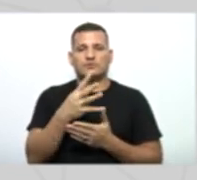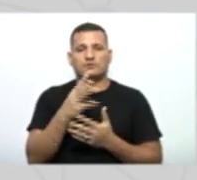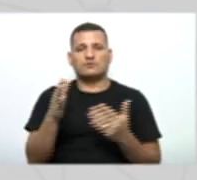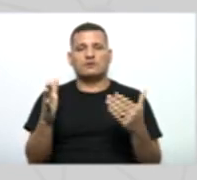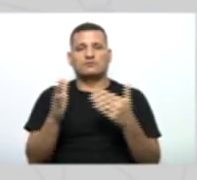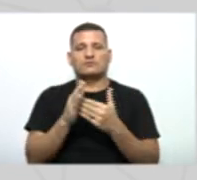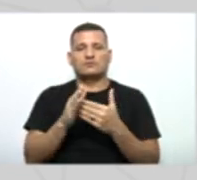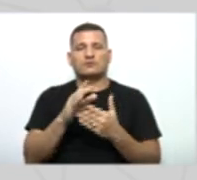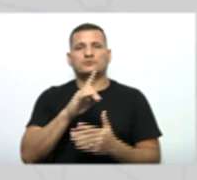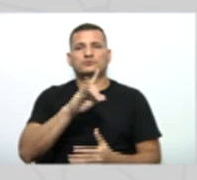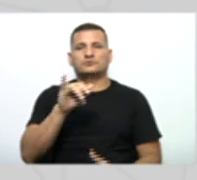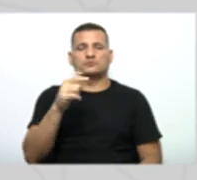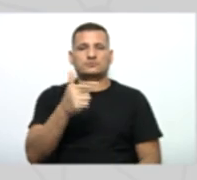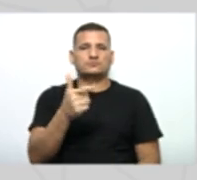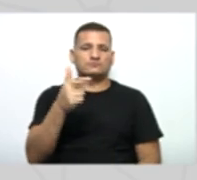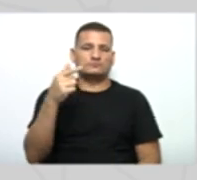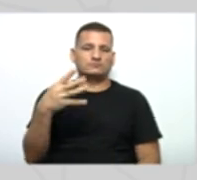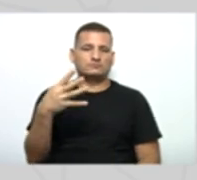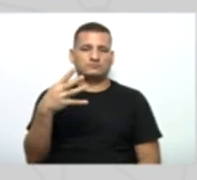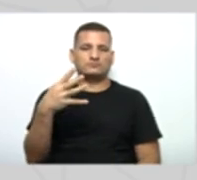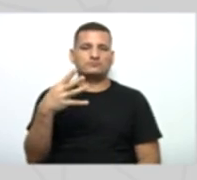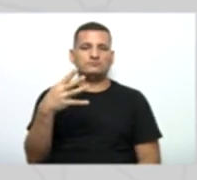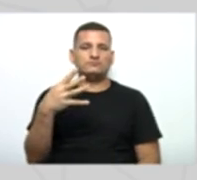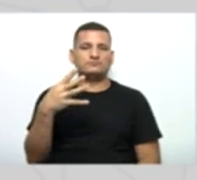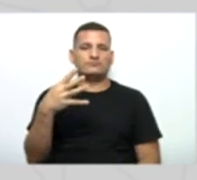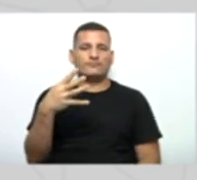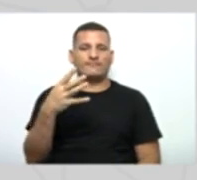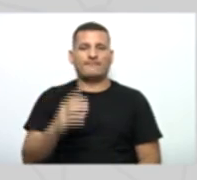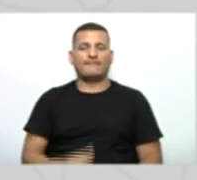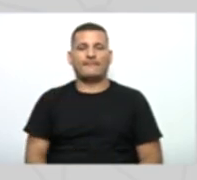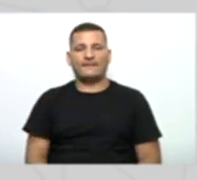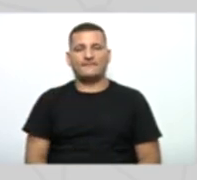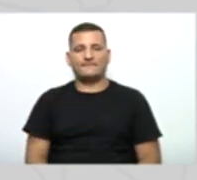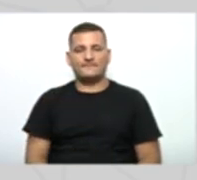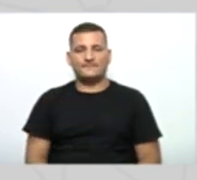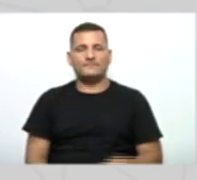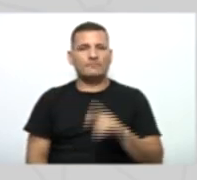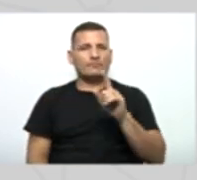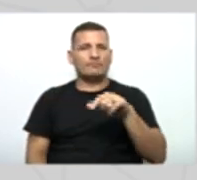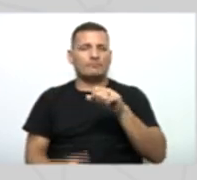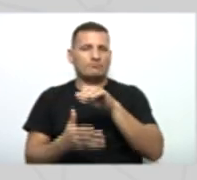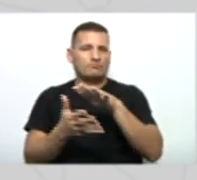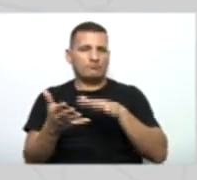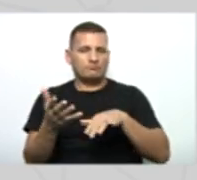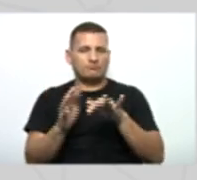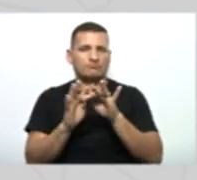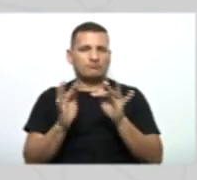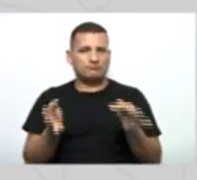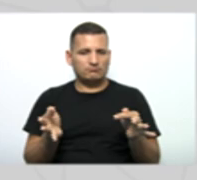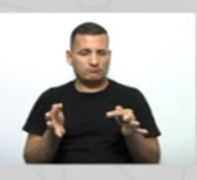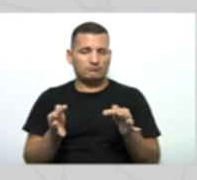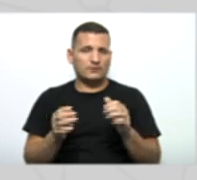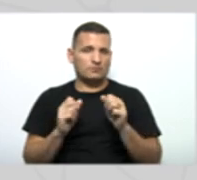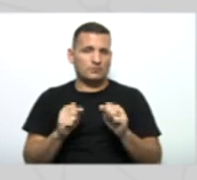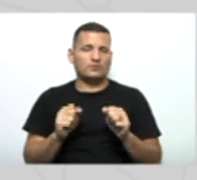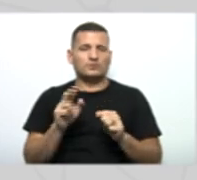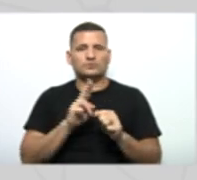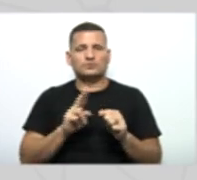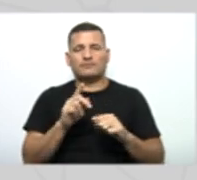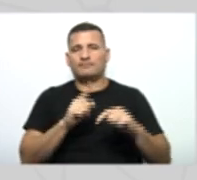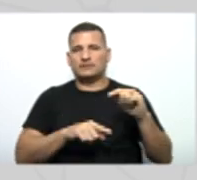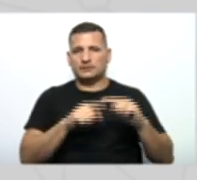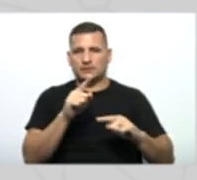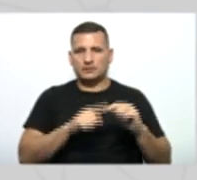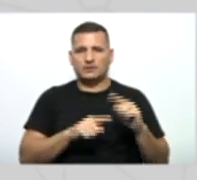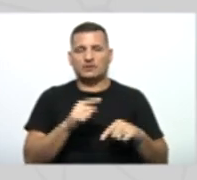vai finalizar no dia 24/4 para vocês fazerem. São atividades bem simples, pessoal. Podem usar o material de apoio que vocês